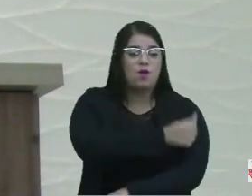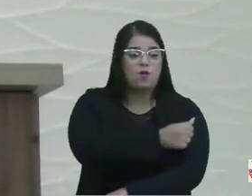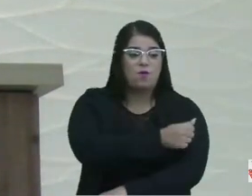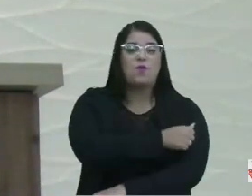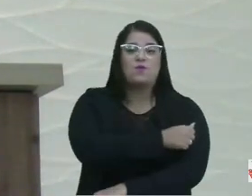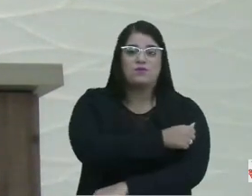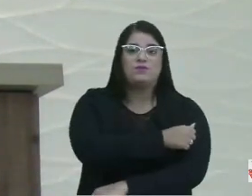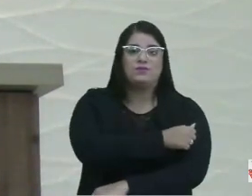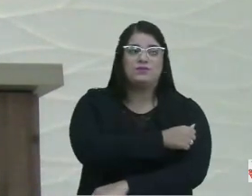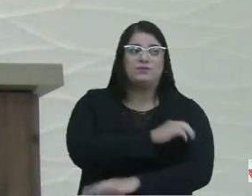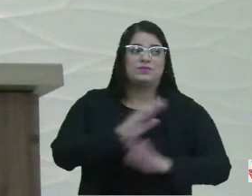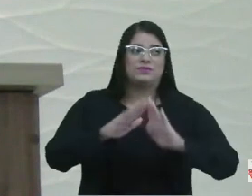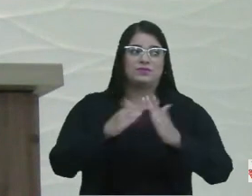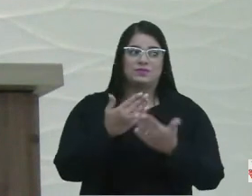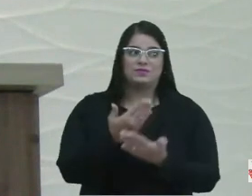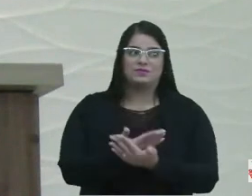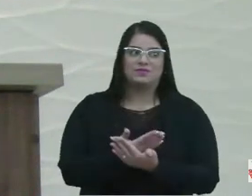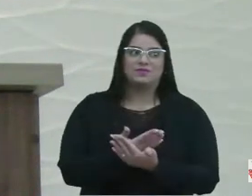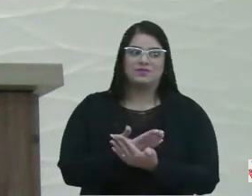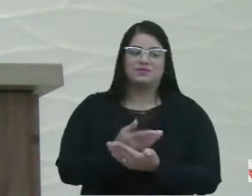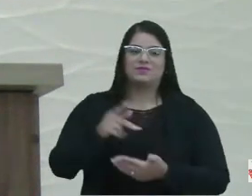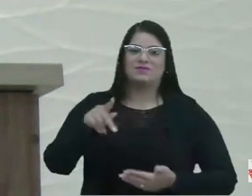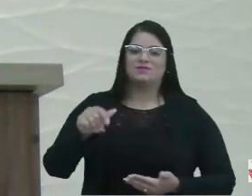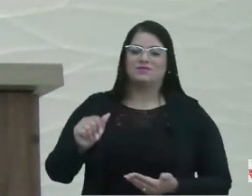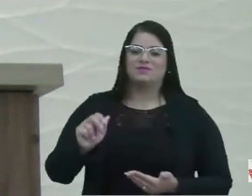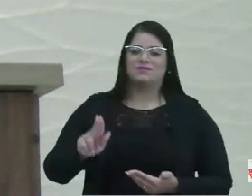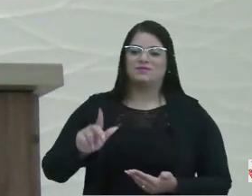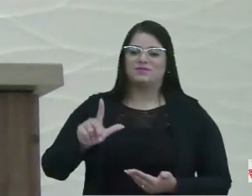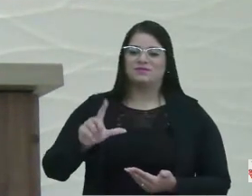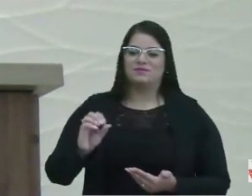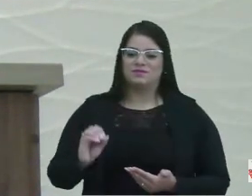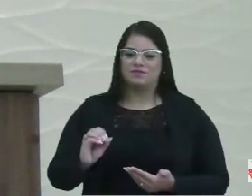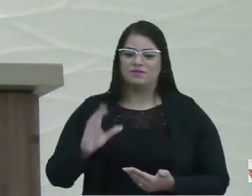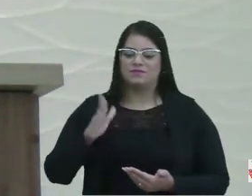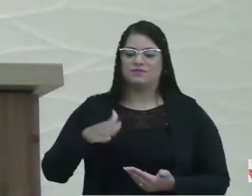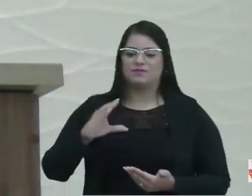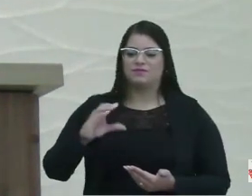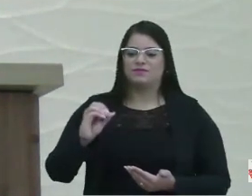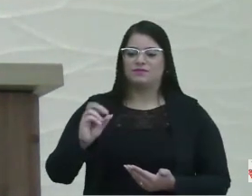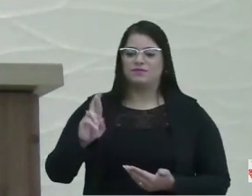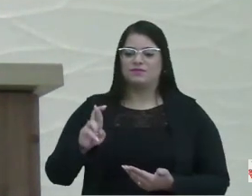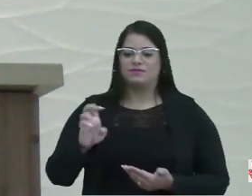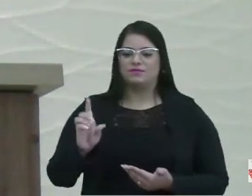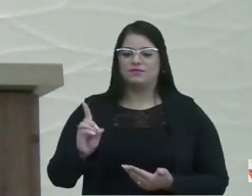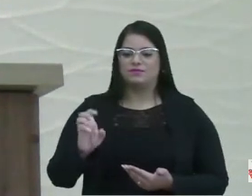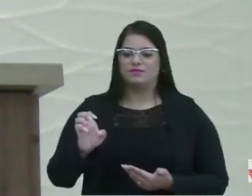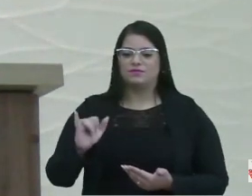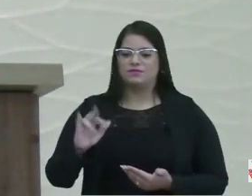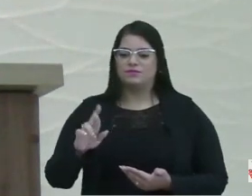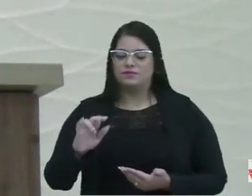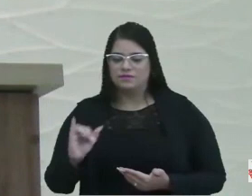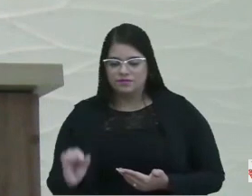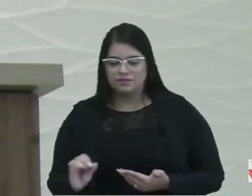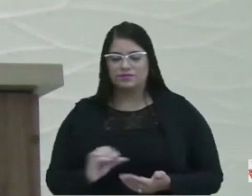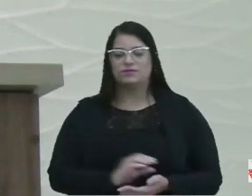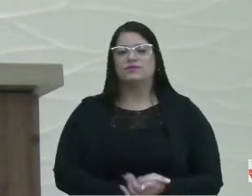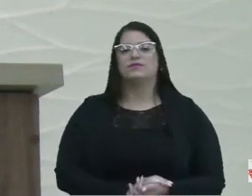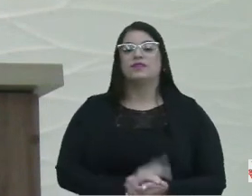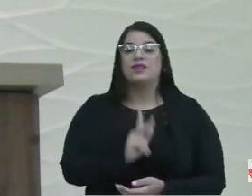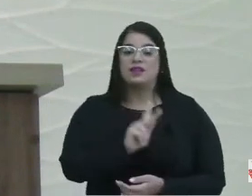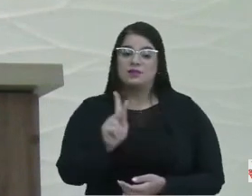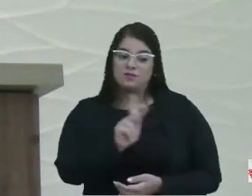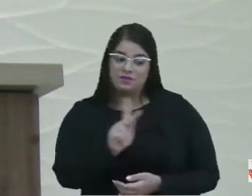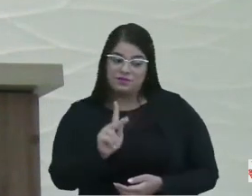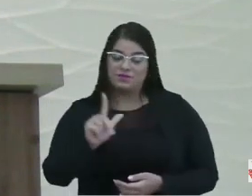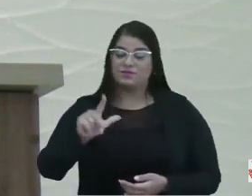Ivete Cordeiro, em nome Paulo Cordeiro, né, Paulo Cordeiro, a professora